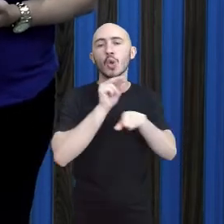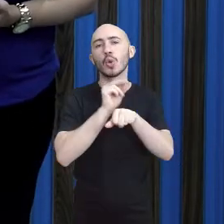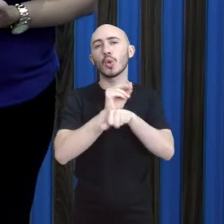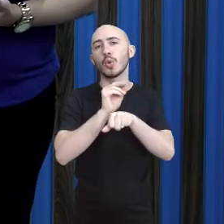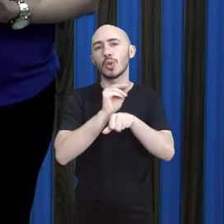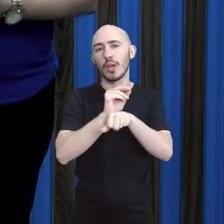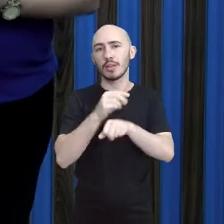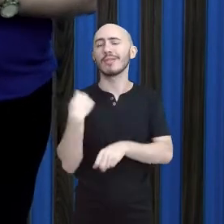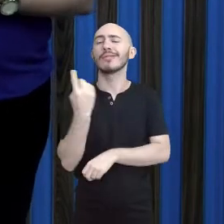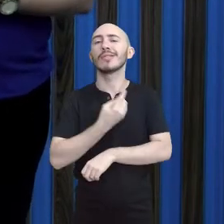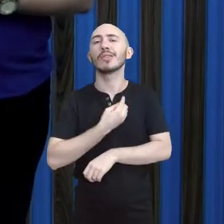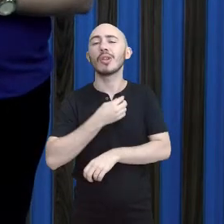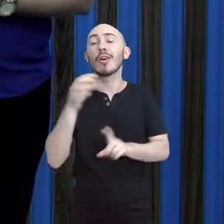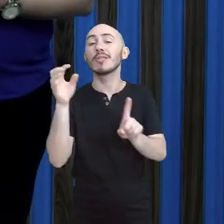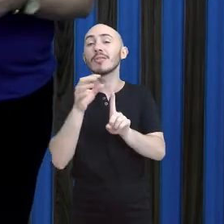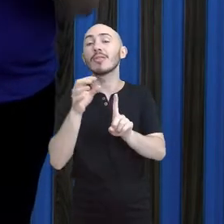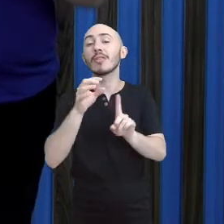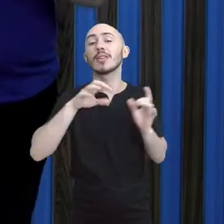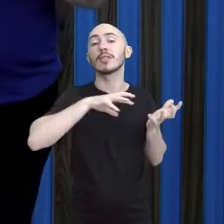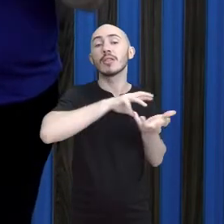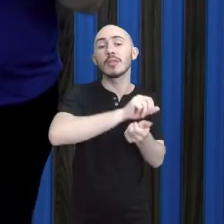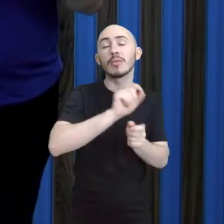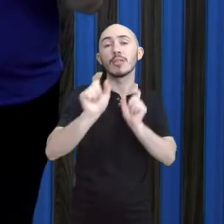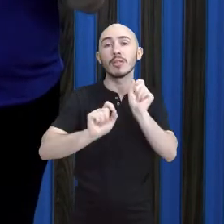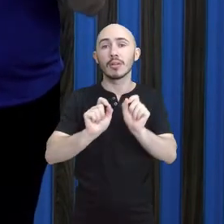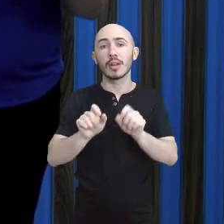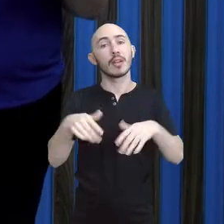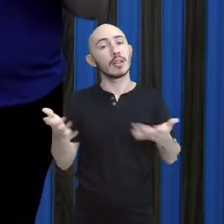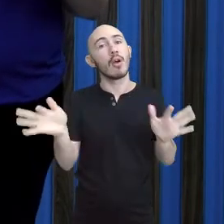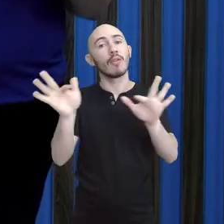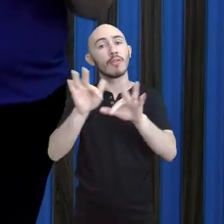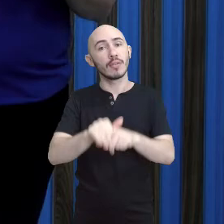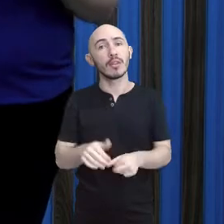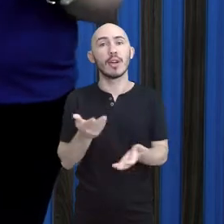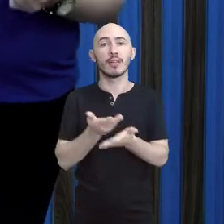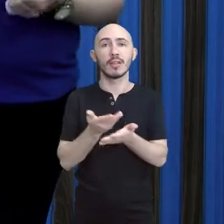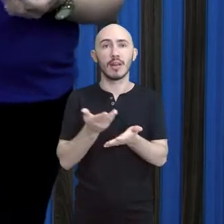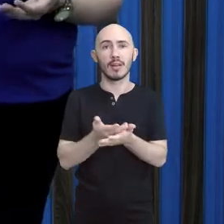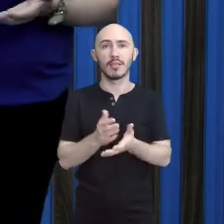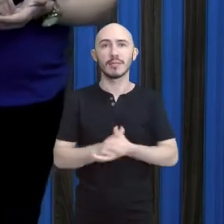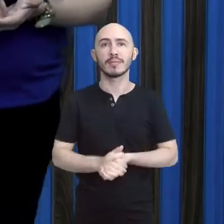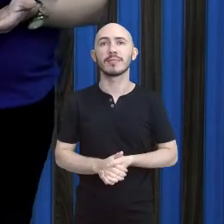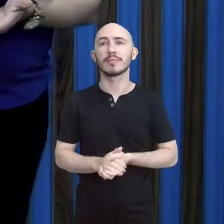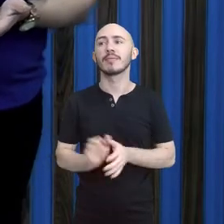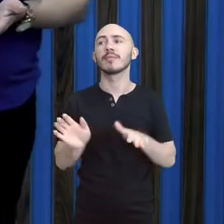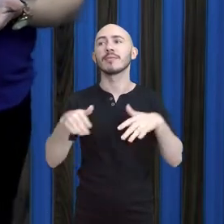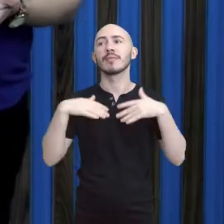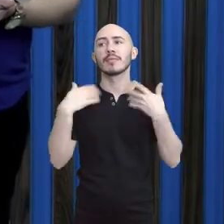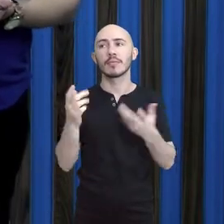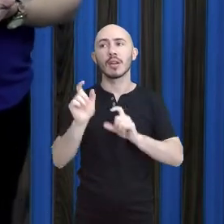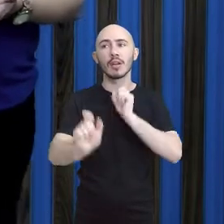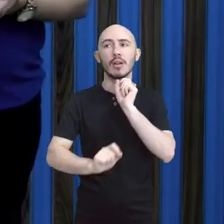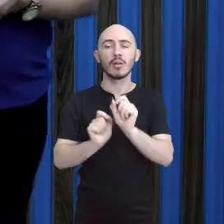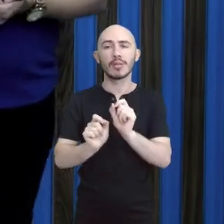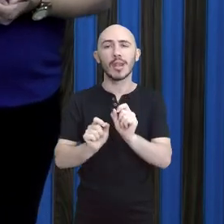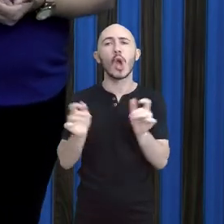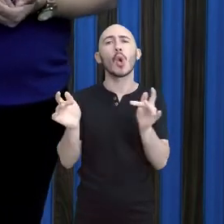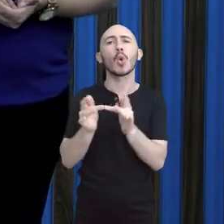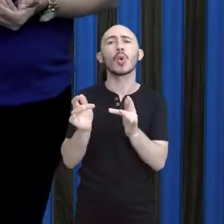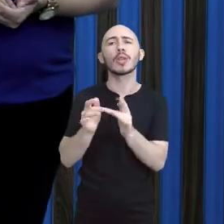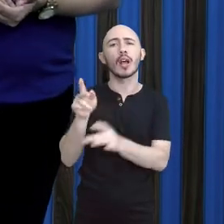gente está influenciando aí na nossa Terra? Ficamos por aqui. Deixa esse recadinho. Entre em contato